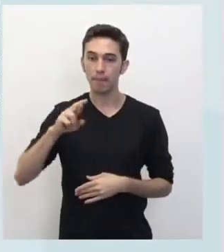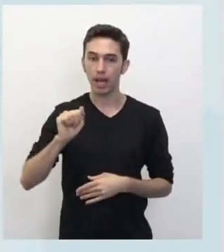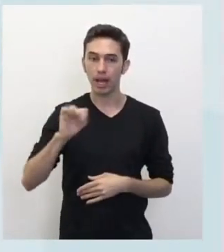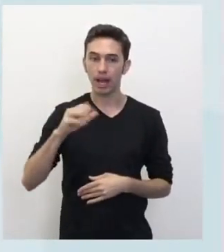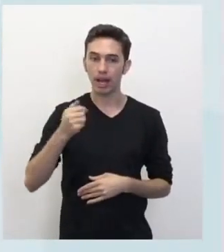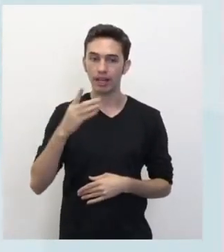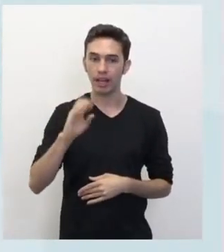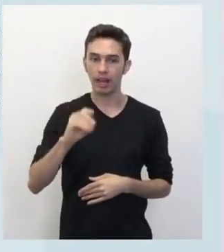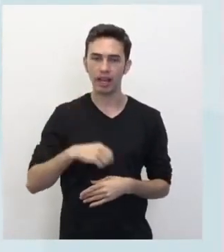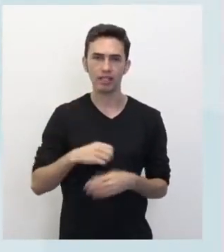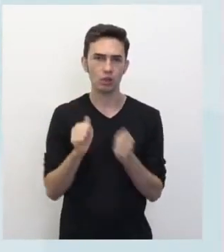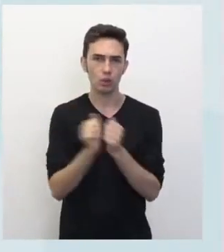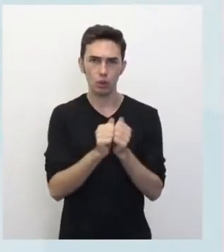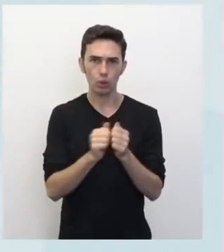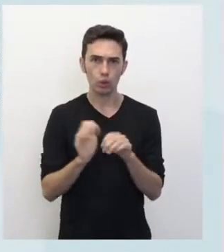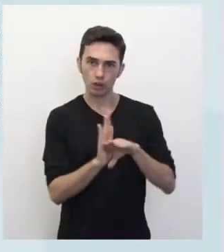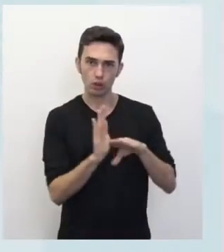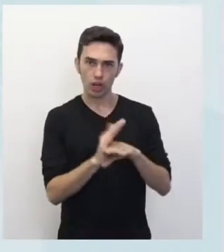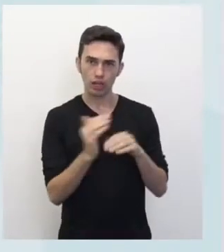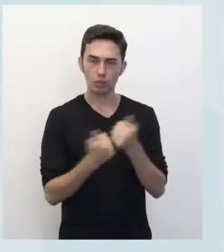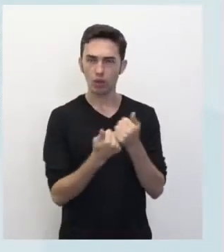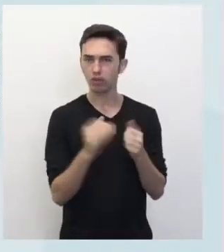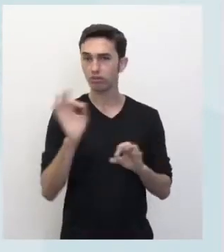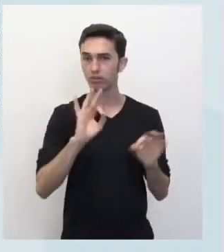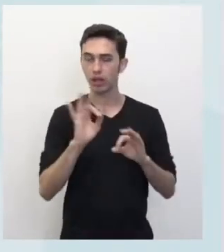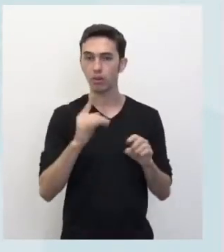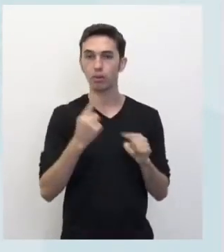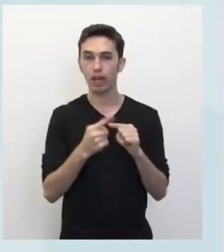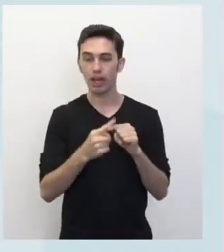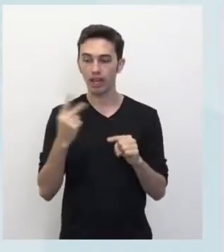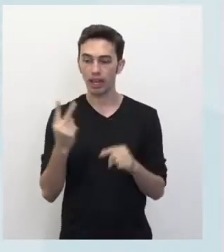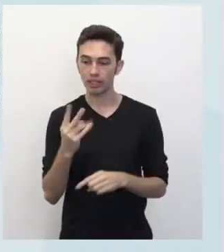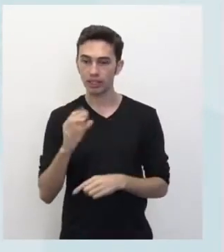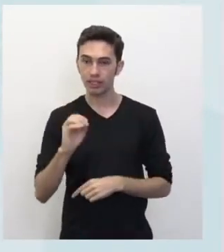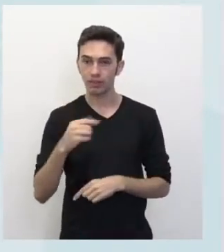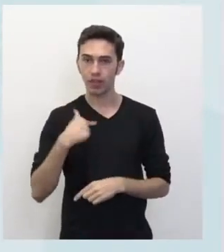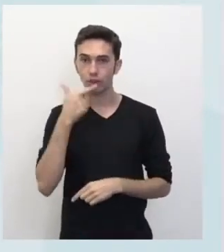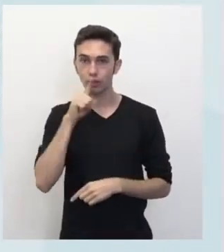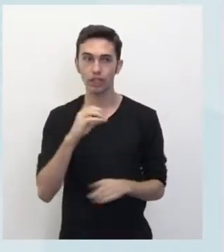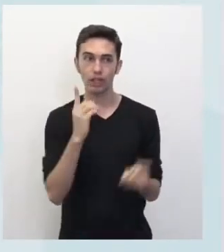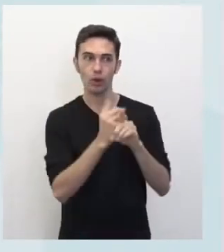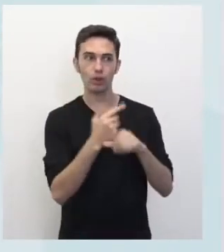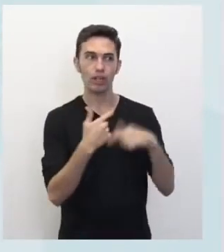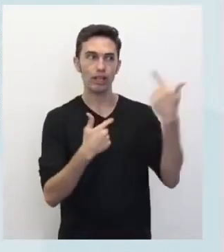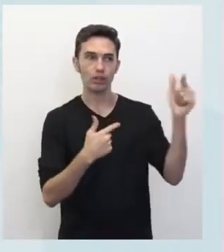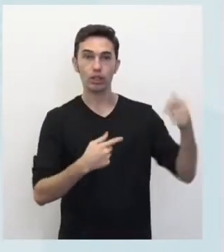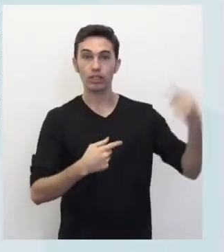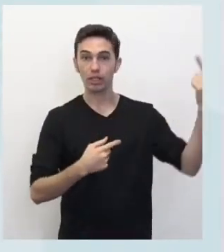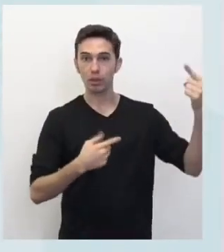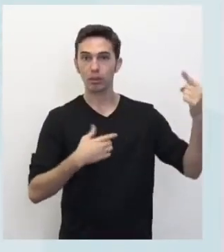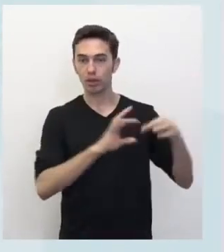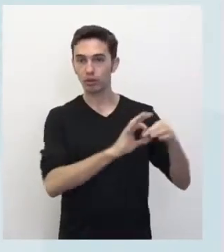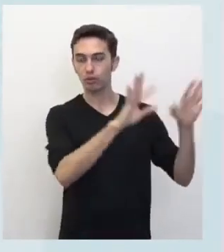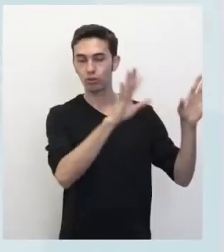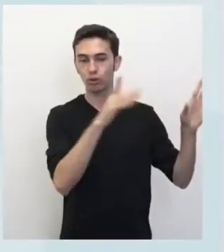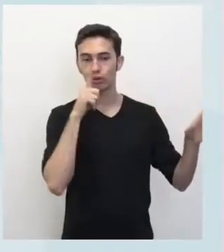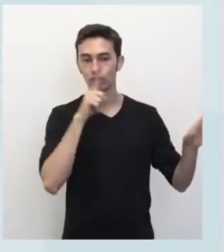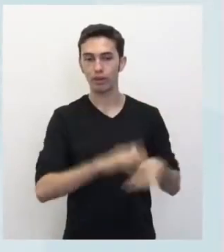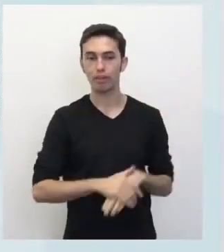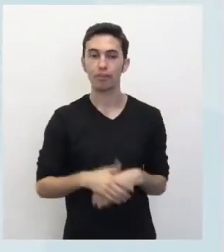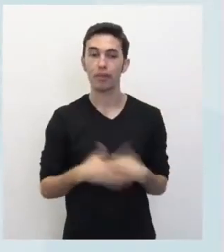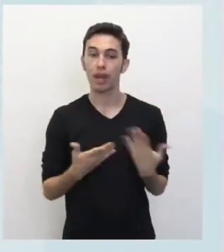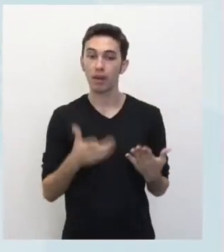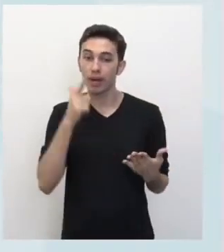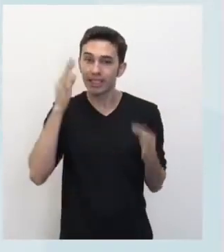para que as aves encontrem as ararinhas que já estiverem na natureza. Para garantir o restabelecimento da espécie na